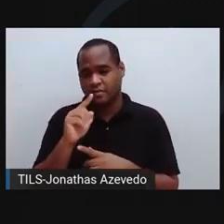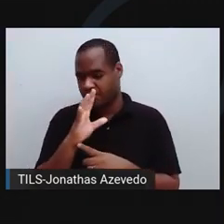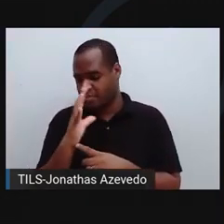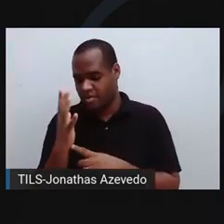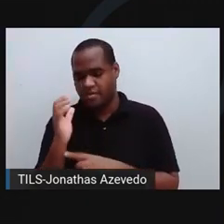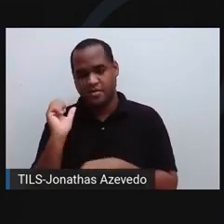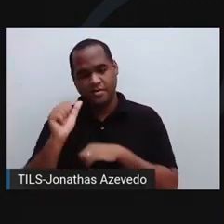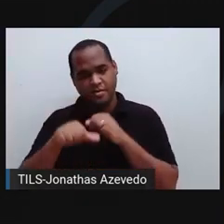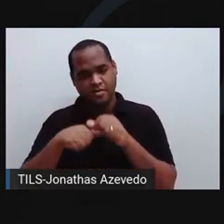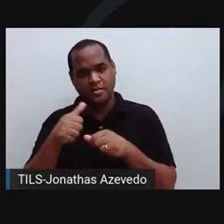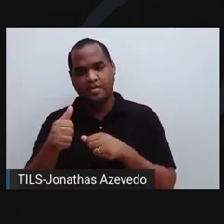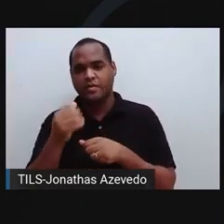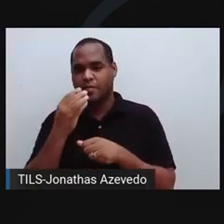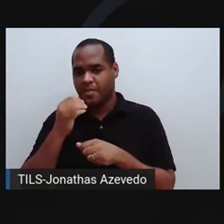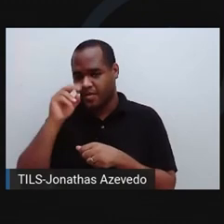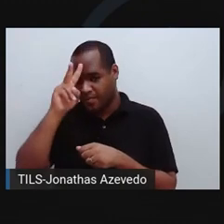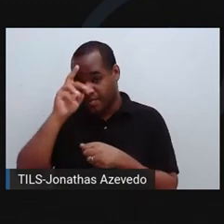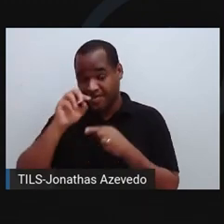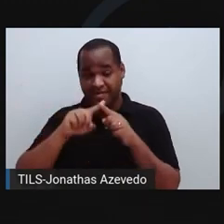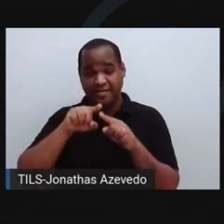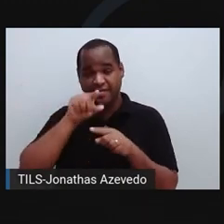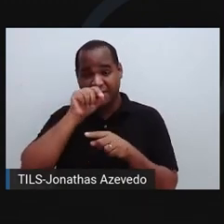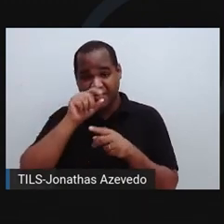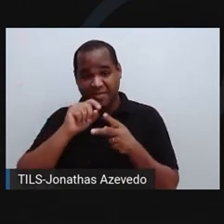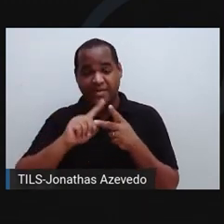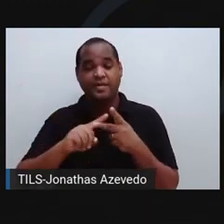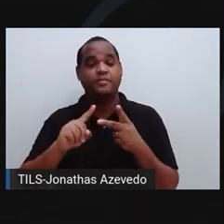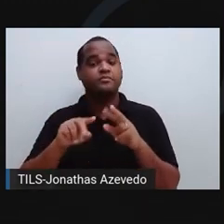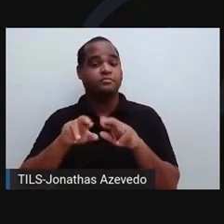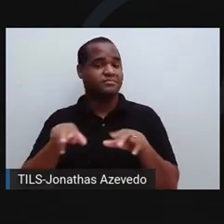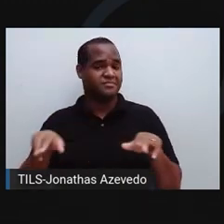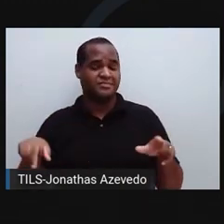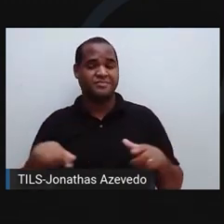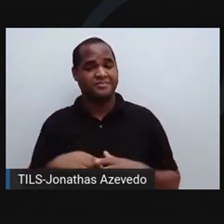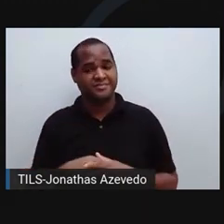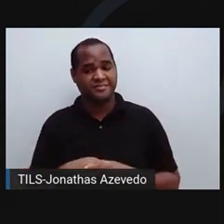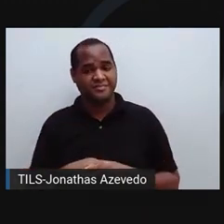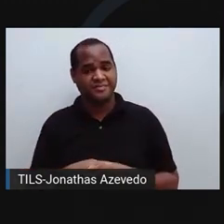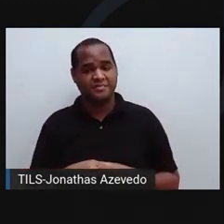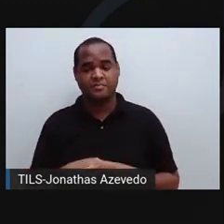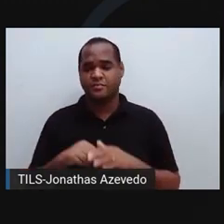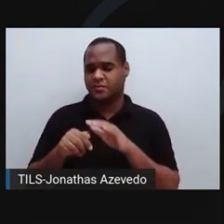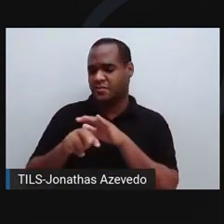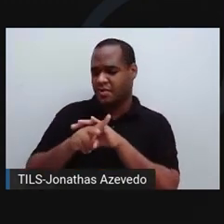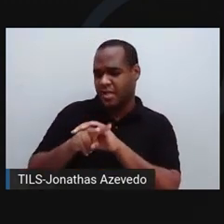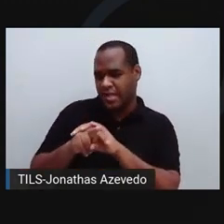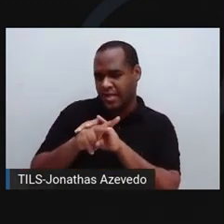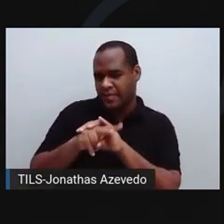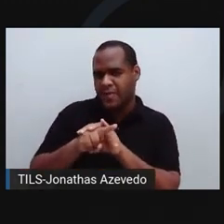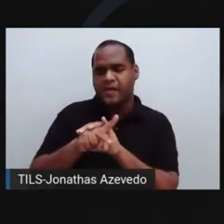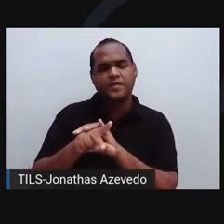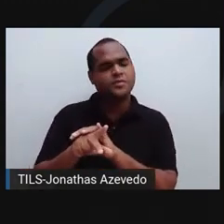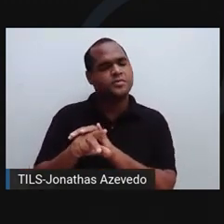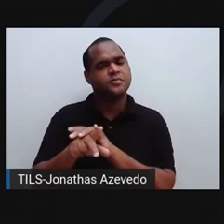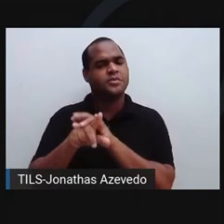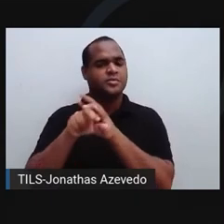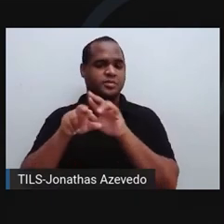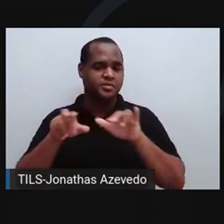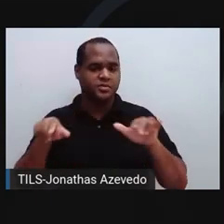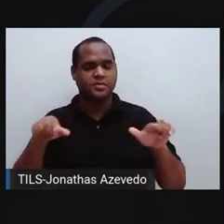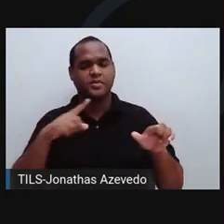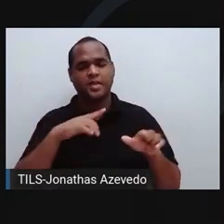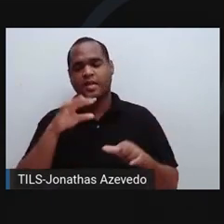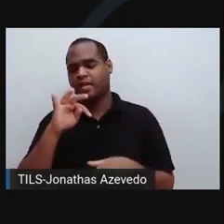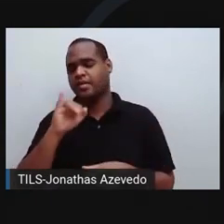de um besouro, de um pássaro, de um mico, de um caramujo, ou seja, é amplo. A teia